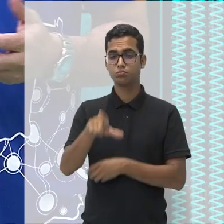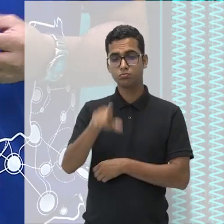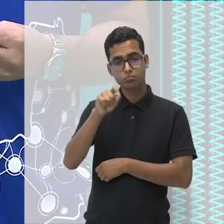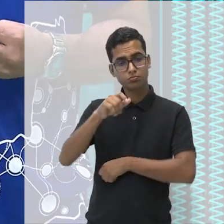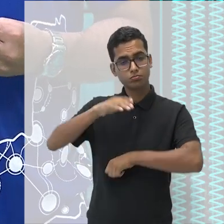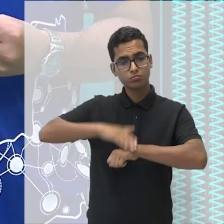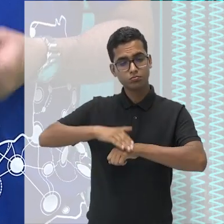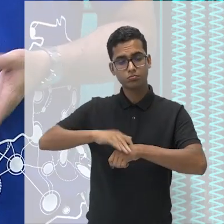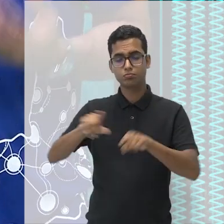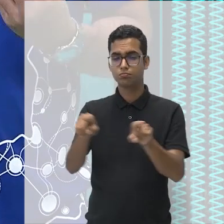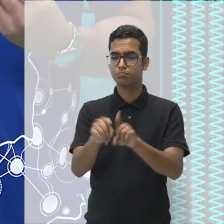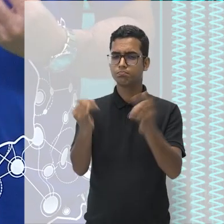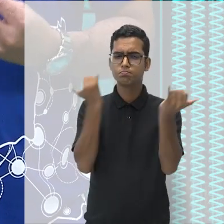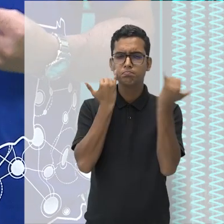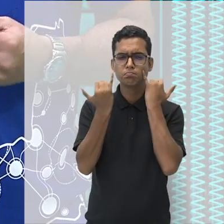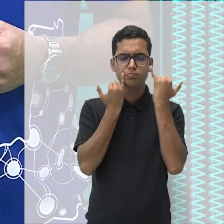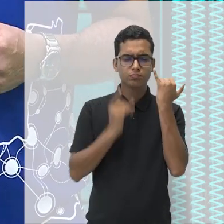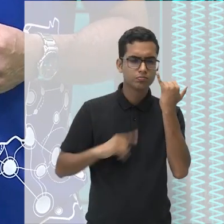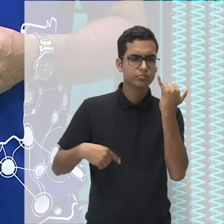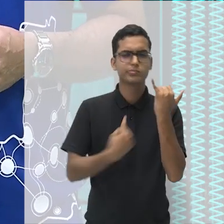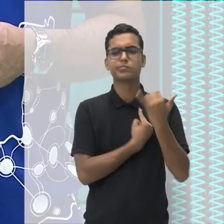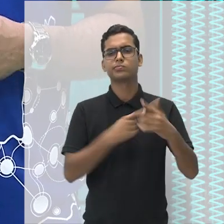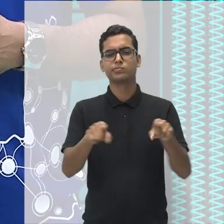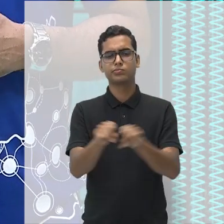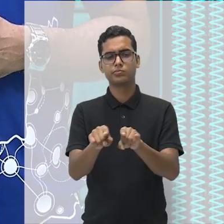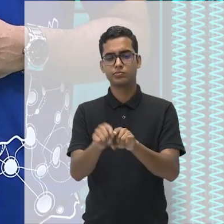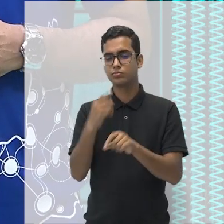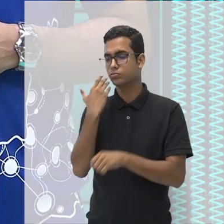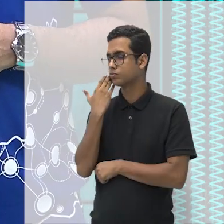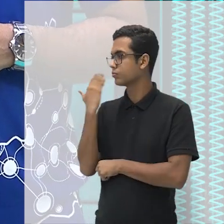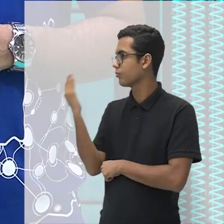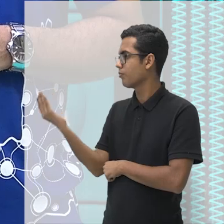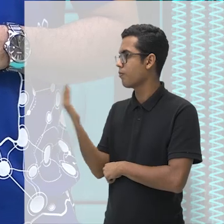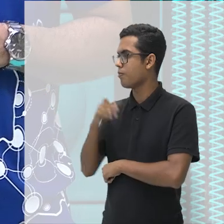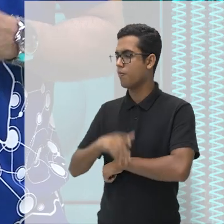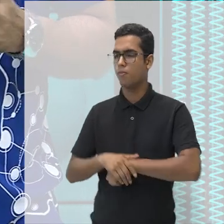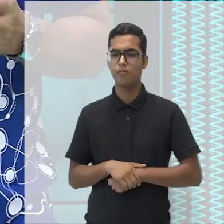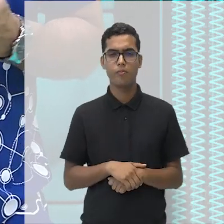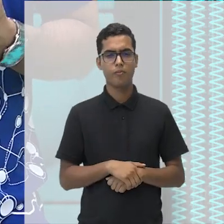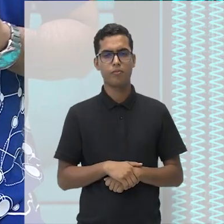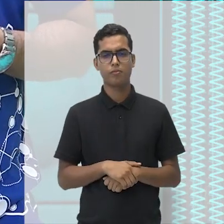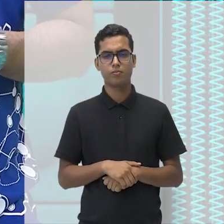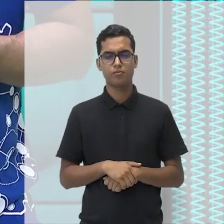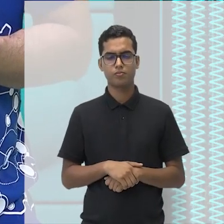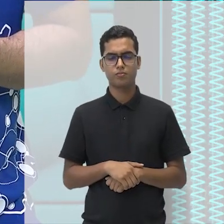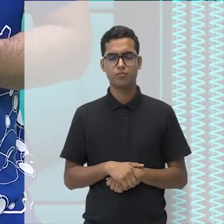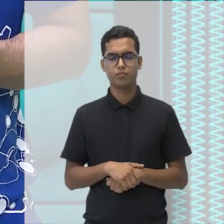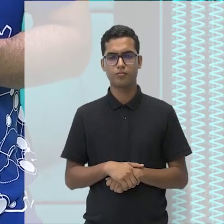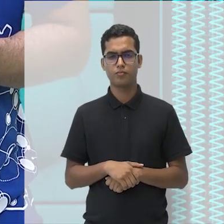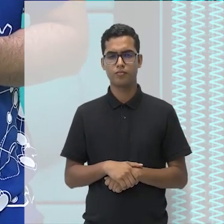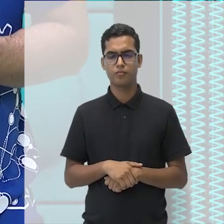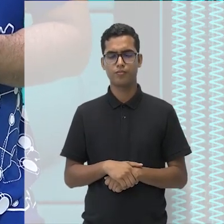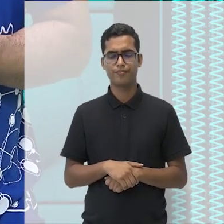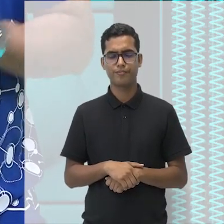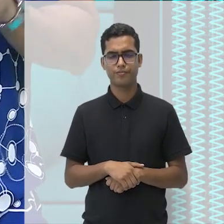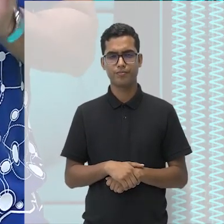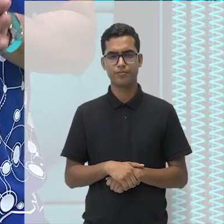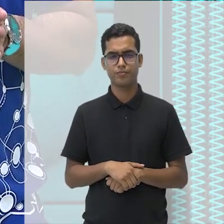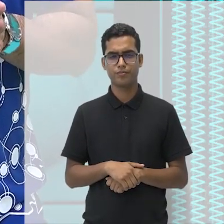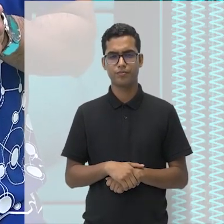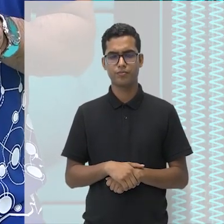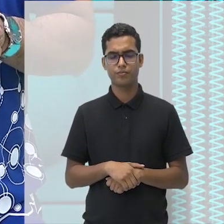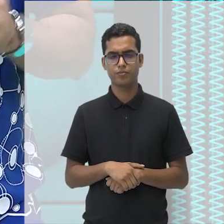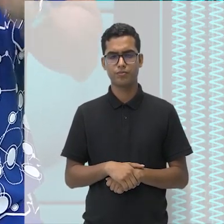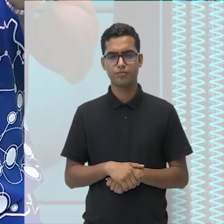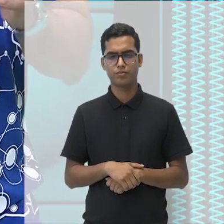informações, falando sobre a gente, esse é um aspecto que a gente também vai abordar, tá? Relacionado às nossas preferências, certo? Bem,